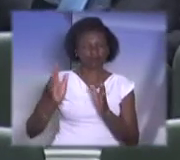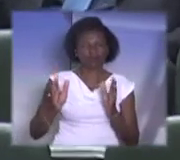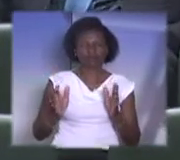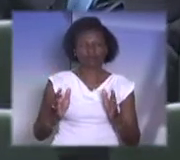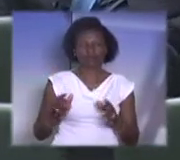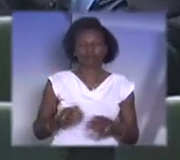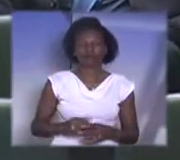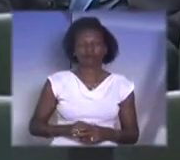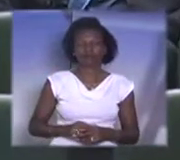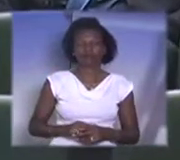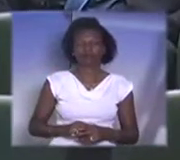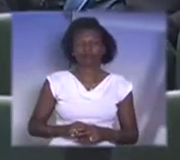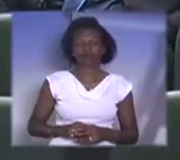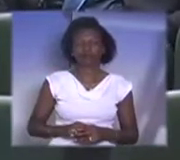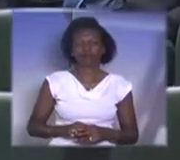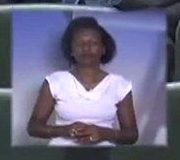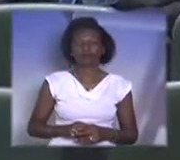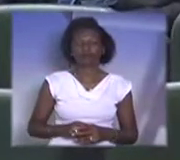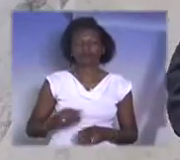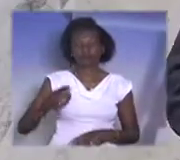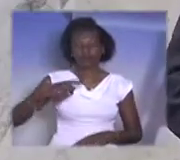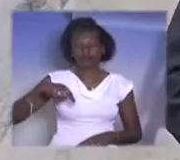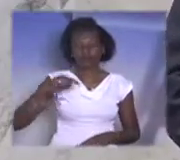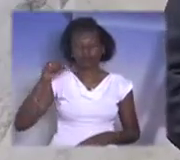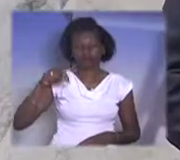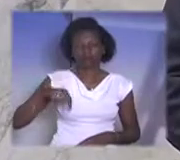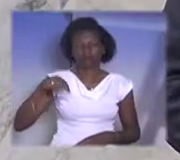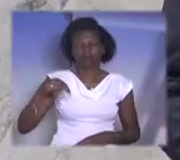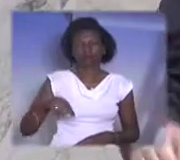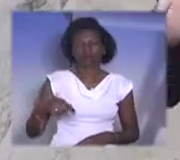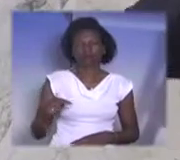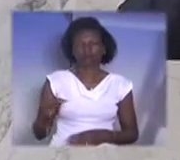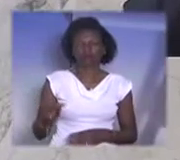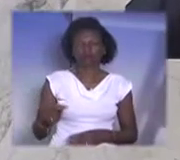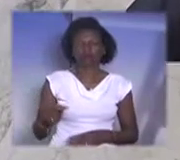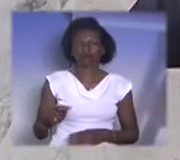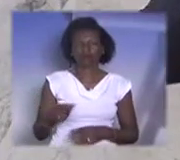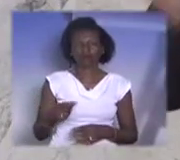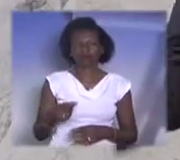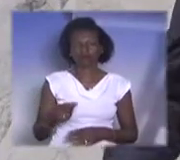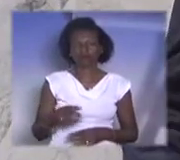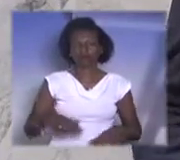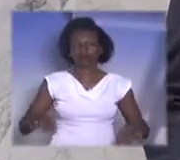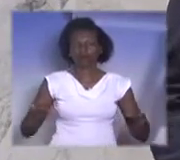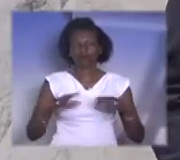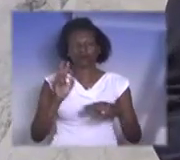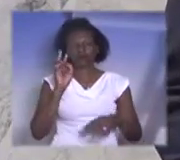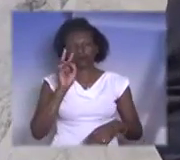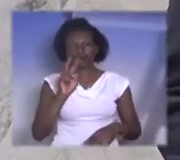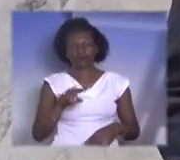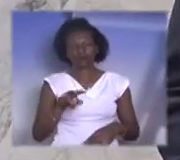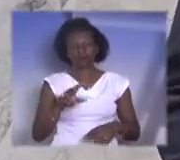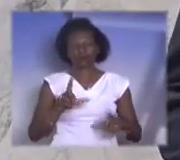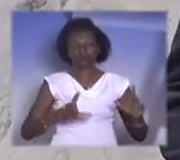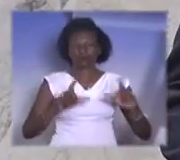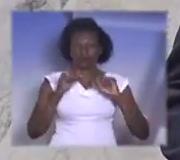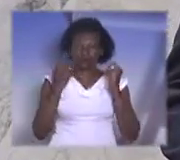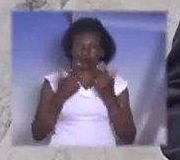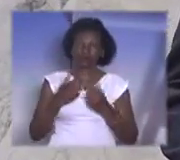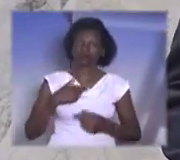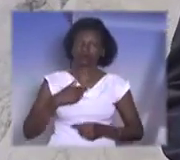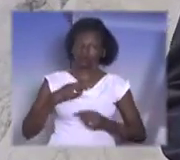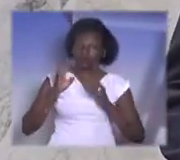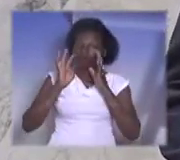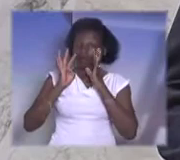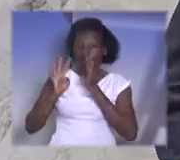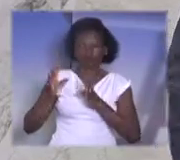dizer da nossa alegria tê los aqui senhores que nos assistem pela tv assembléia eu ouvi atentamente o discurso do